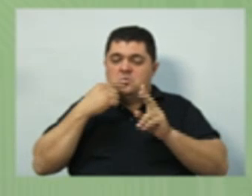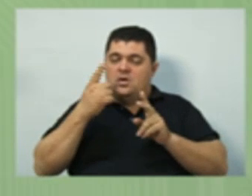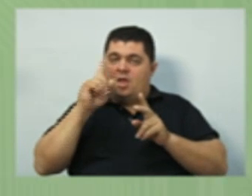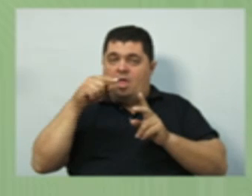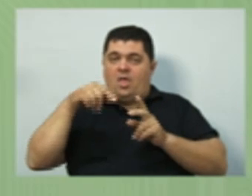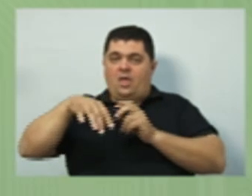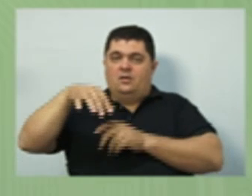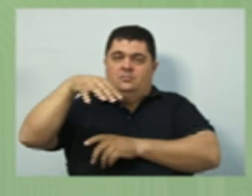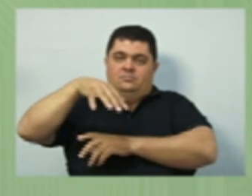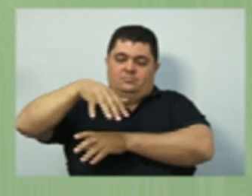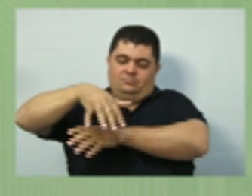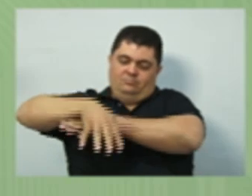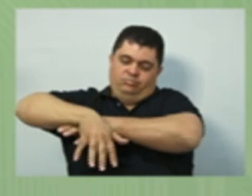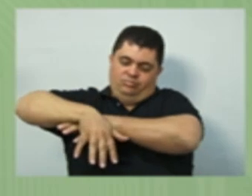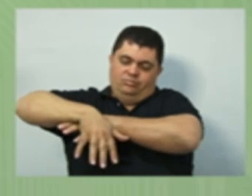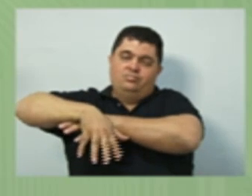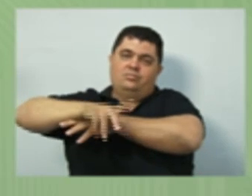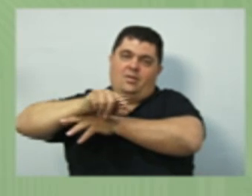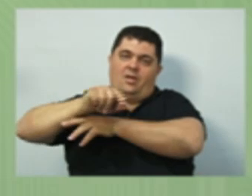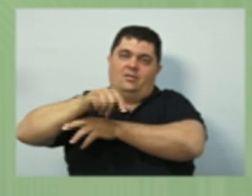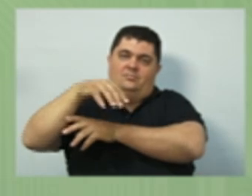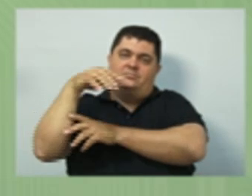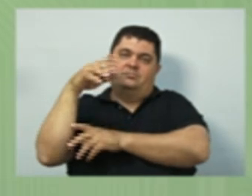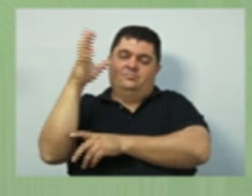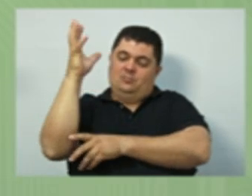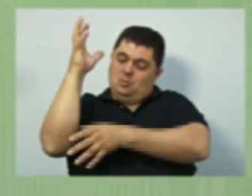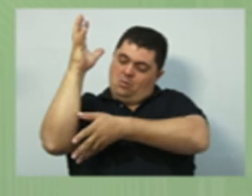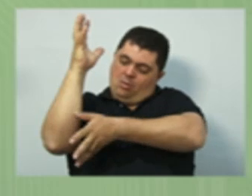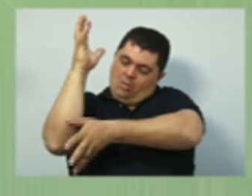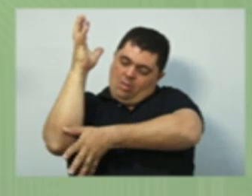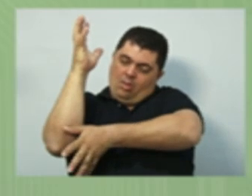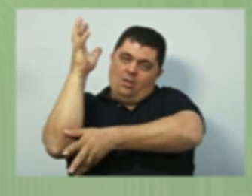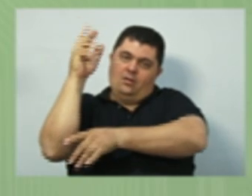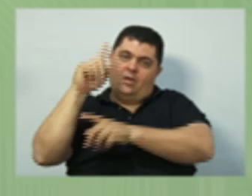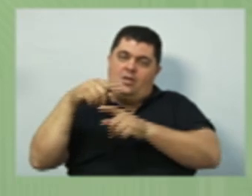raiz. A raiz é o conceito filosófico.